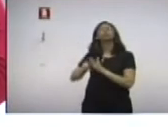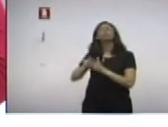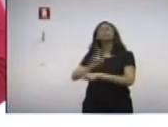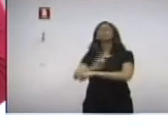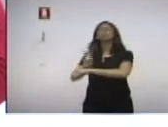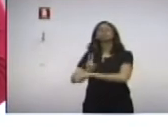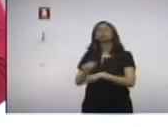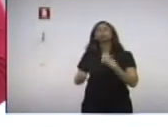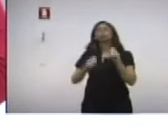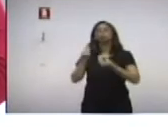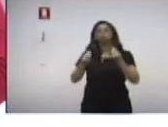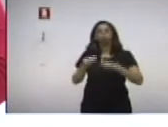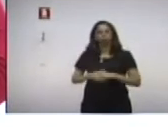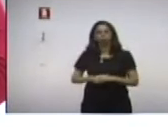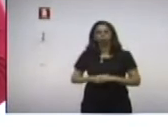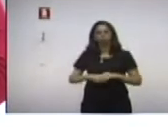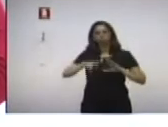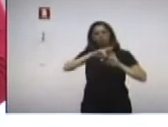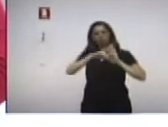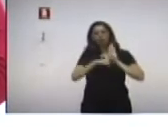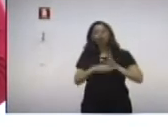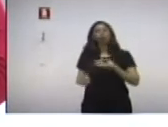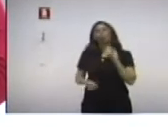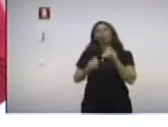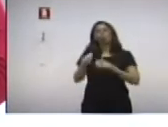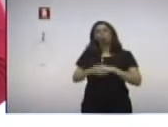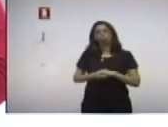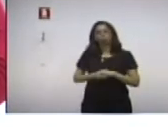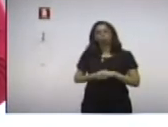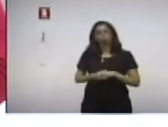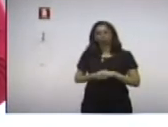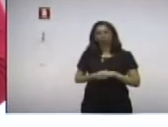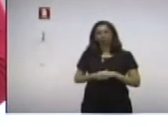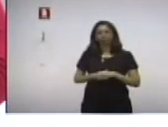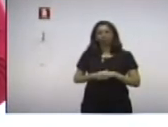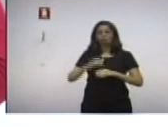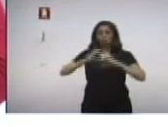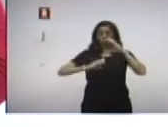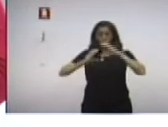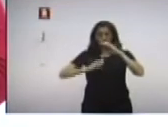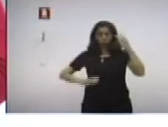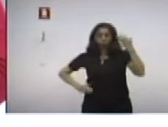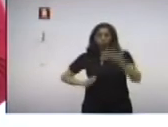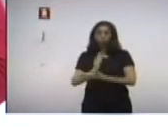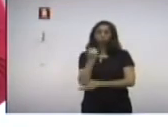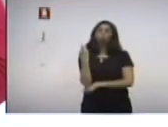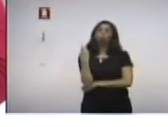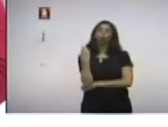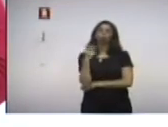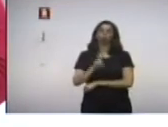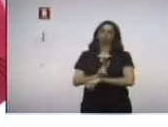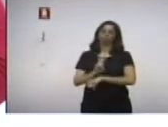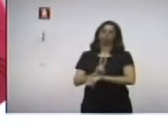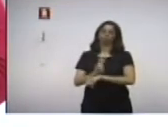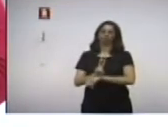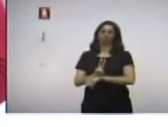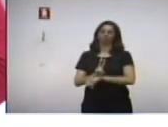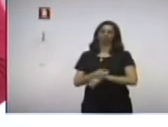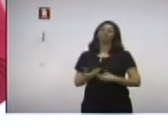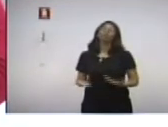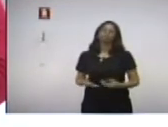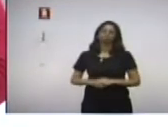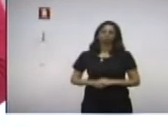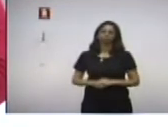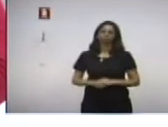que fiscalização seria essa se o município tinha apenas um fiscal concursado que é o legitimado para tá